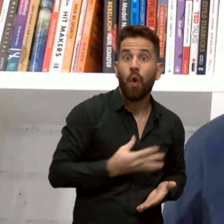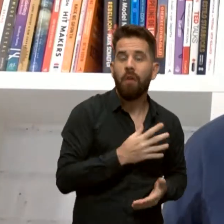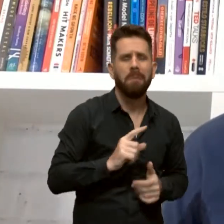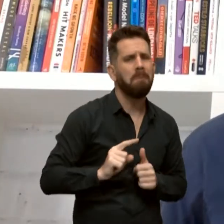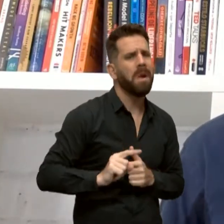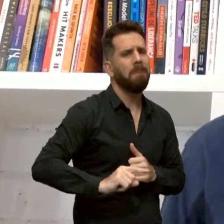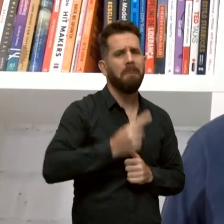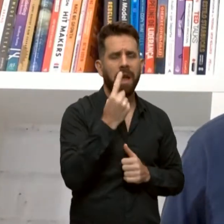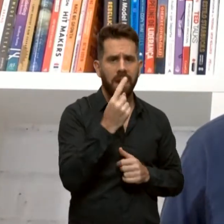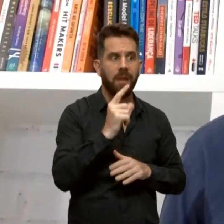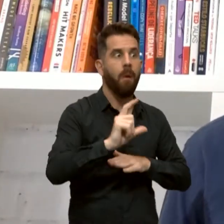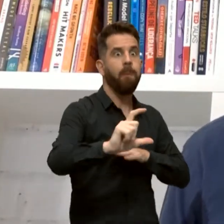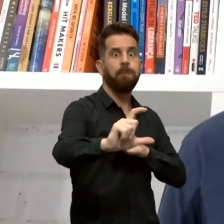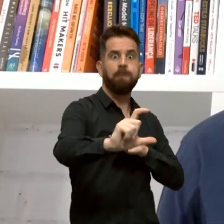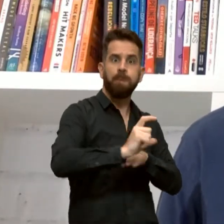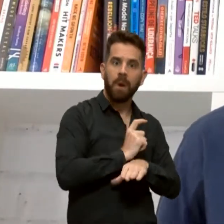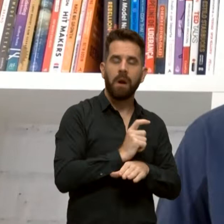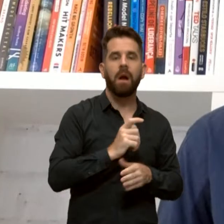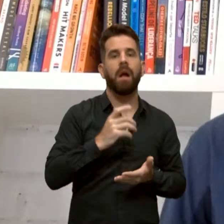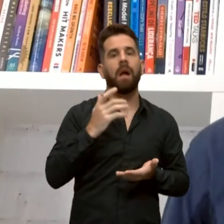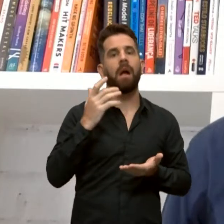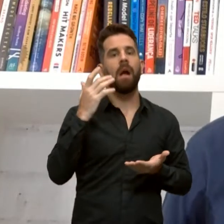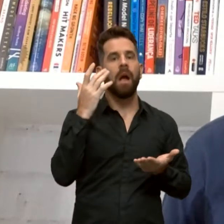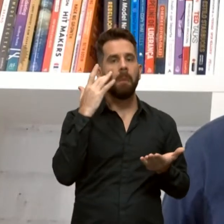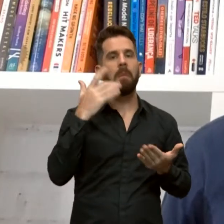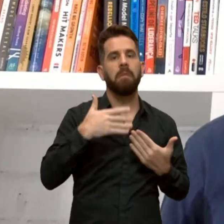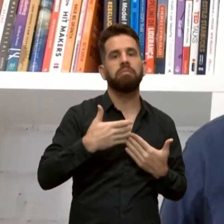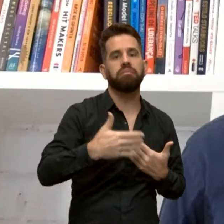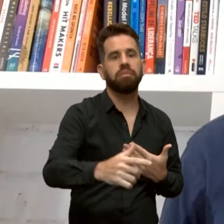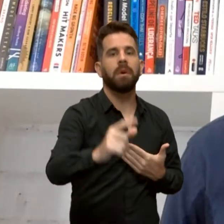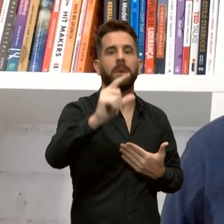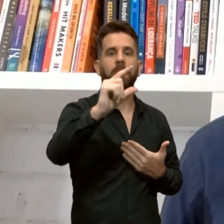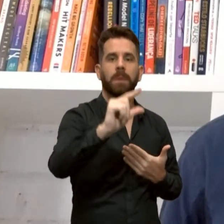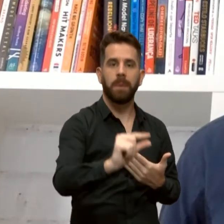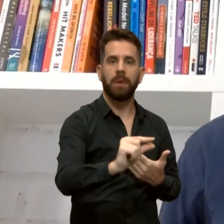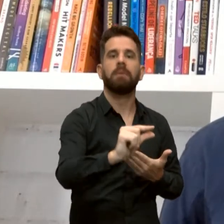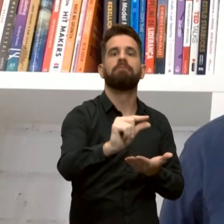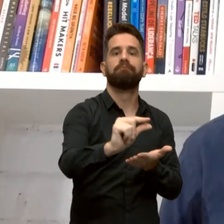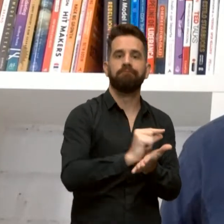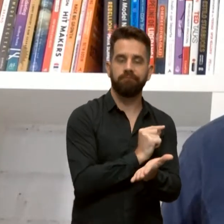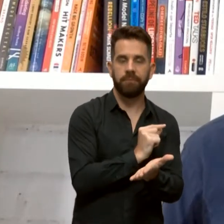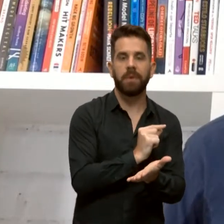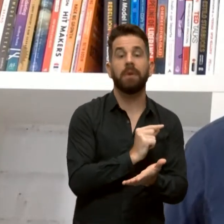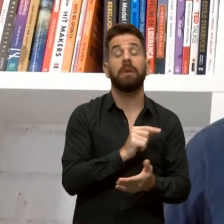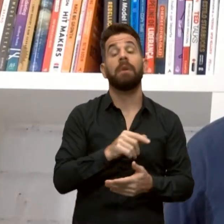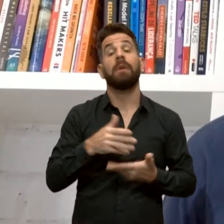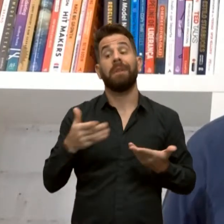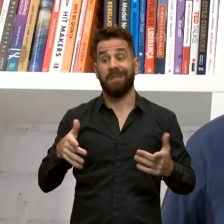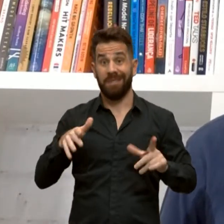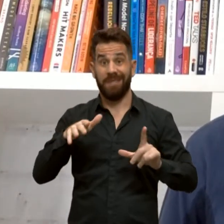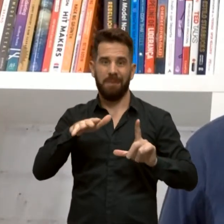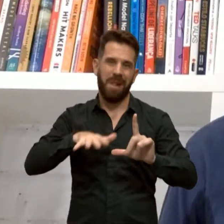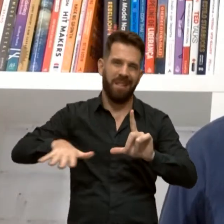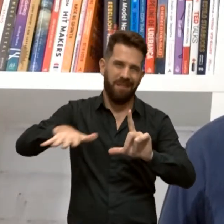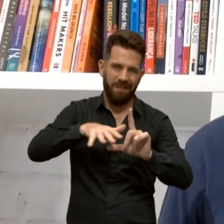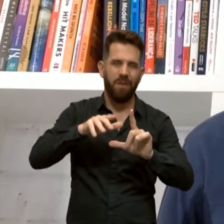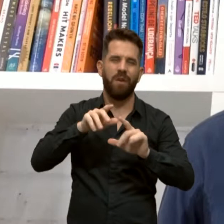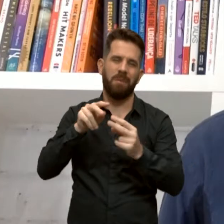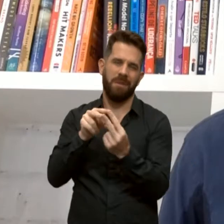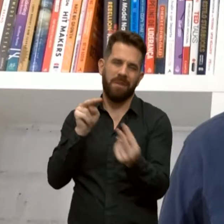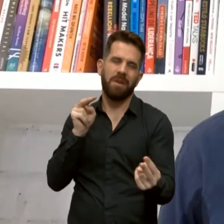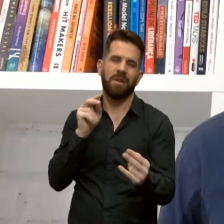varia muito, a estratégia varia muito. E como essas plataformas geralmente são virtuais, tem a questão